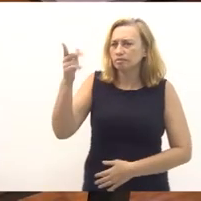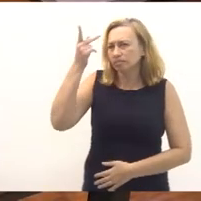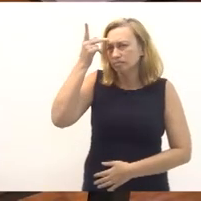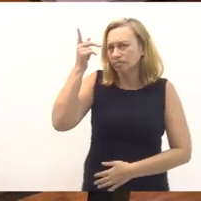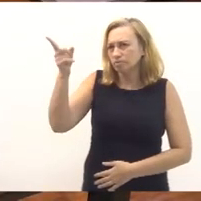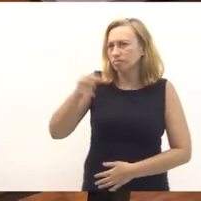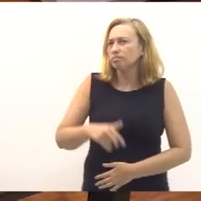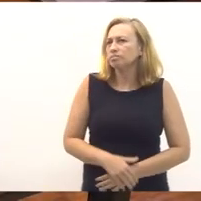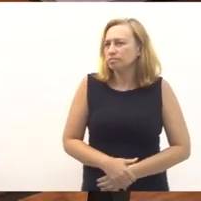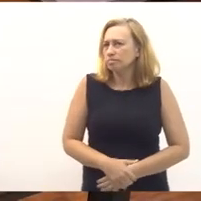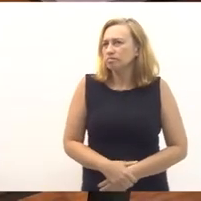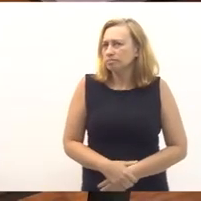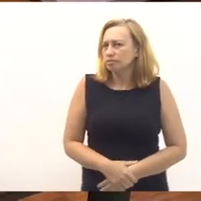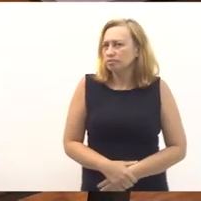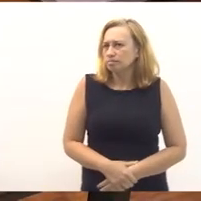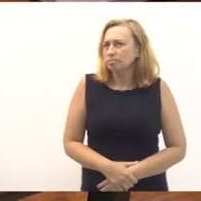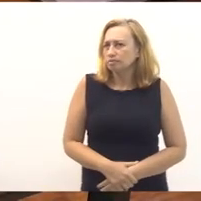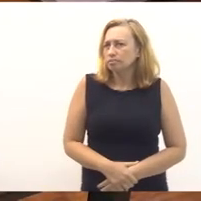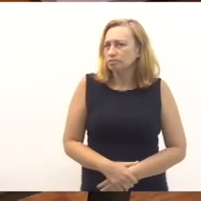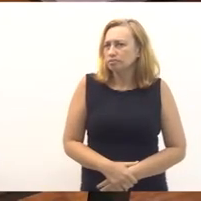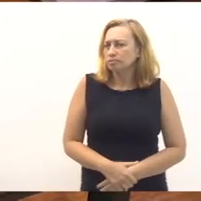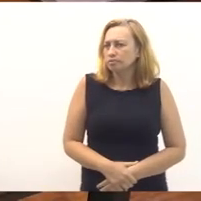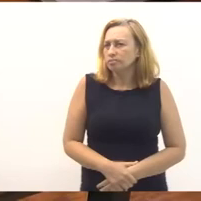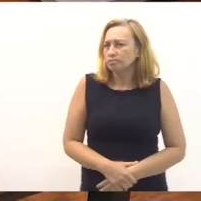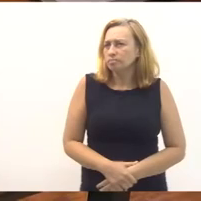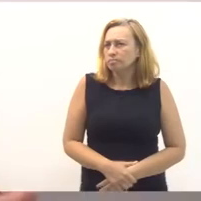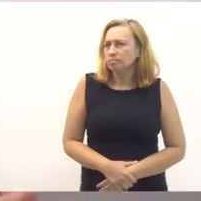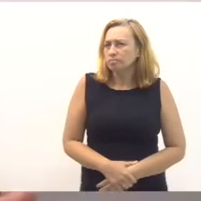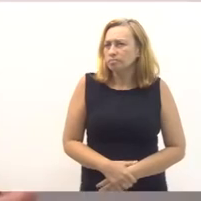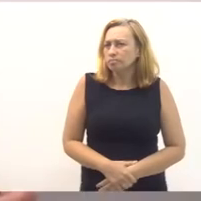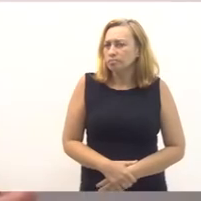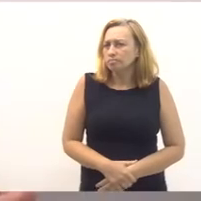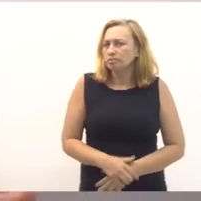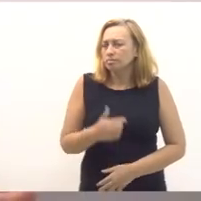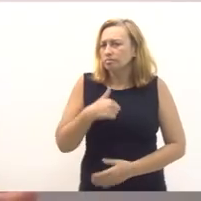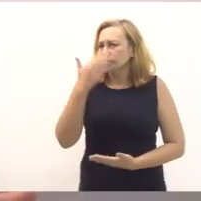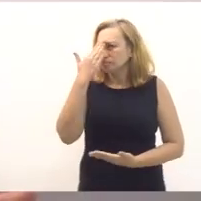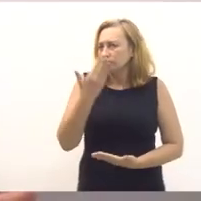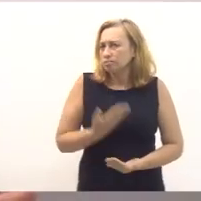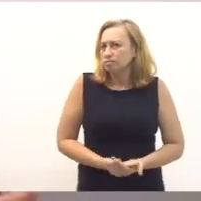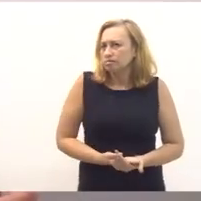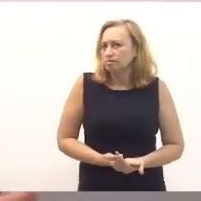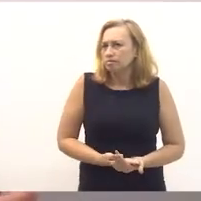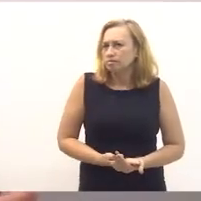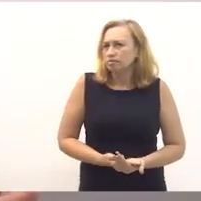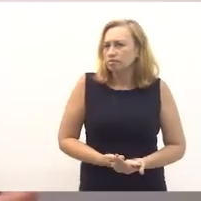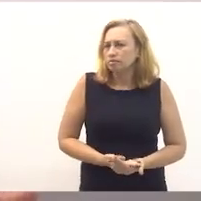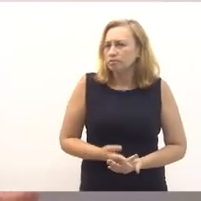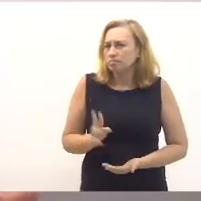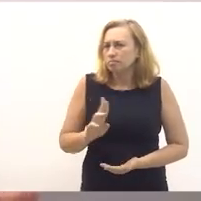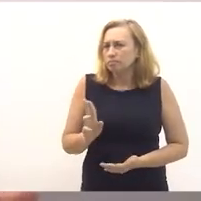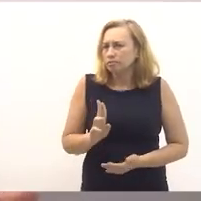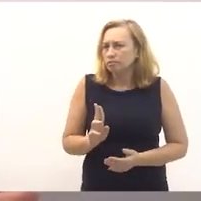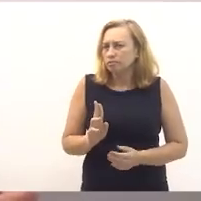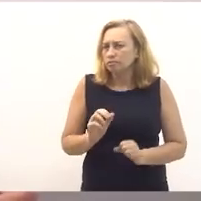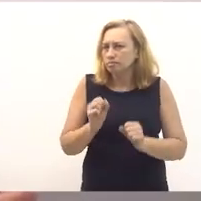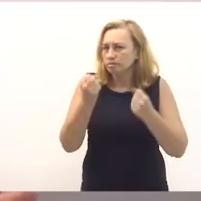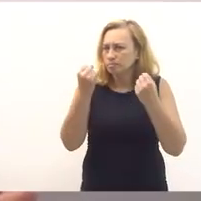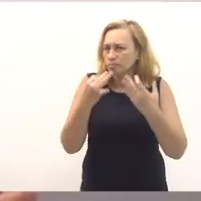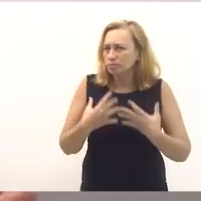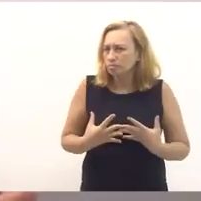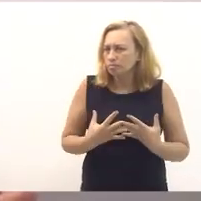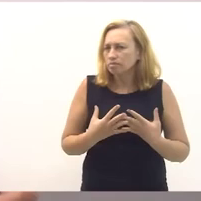de São Paulo e agora você já já Snow bow direto então eu acredito em nome do princípio da Transparência